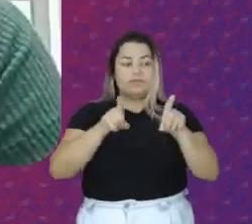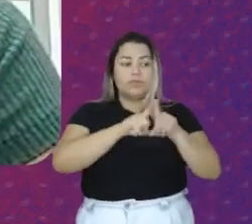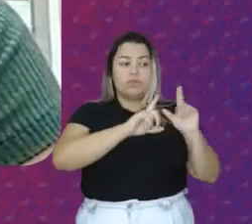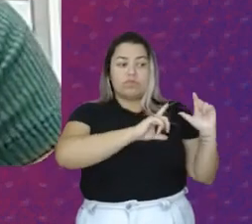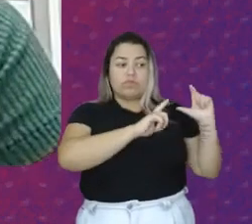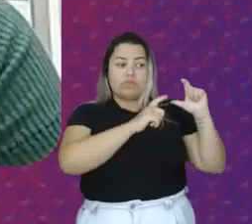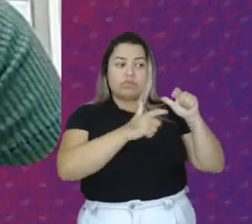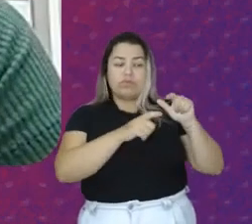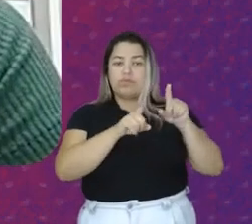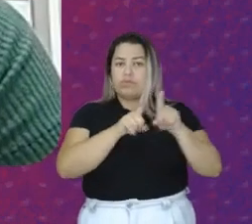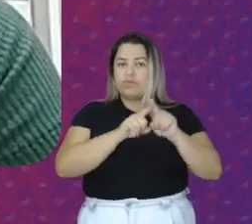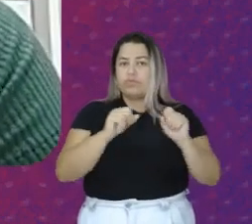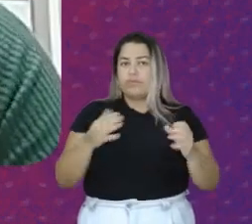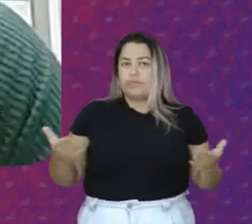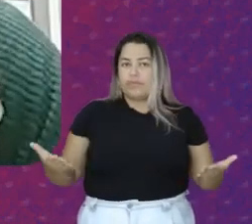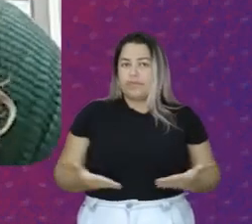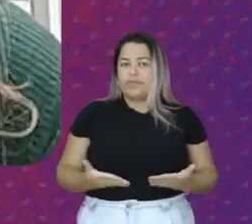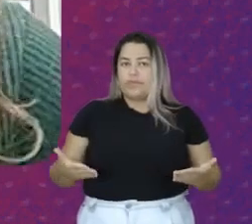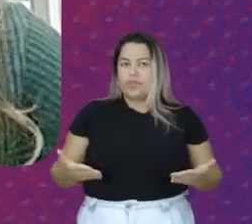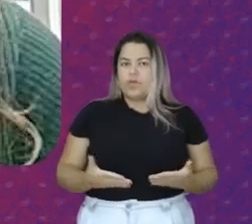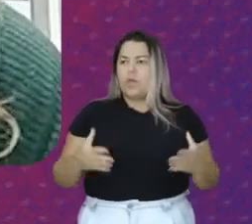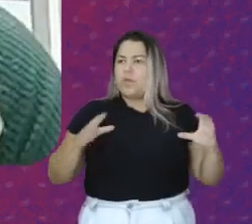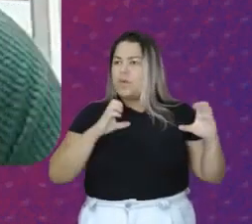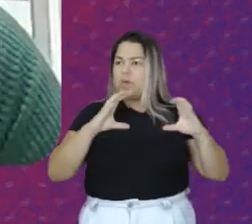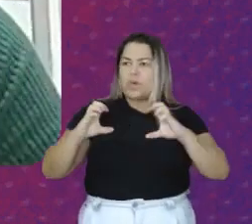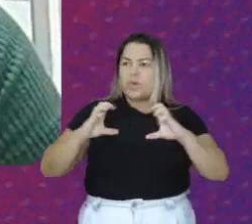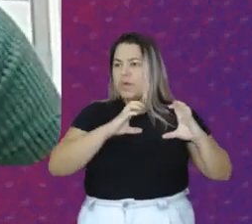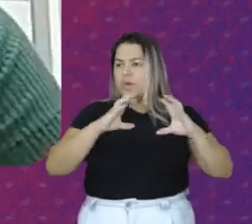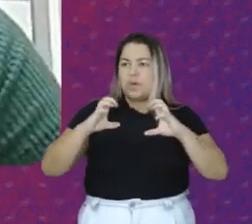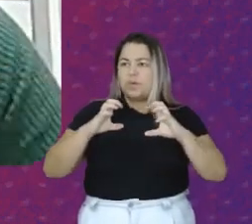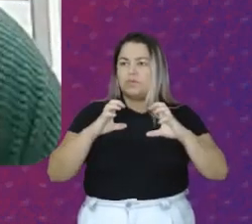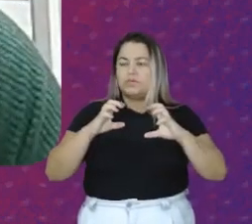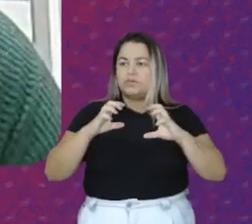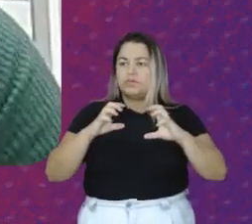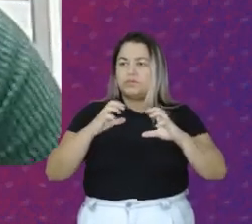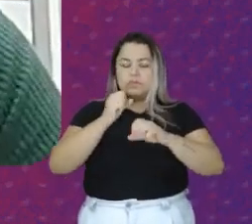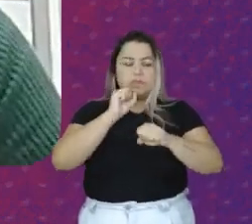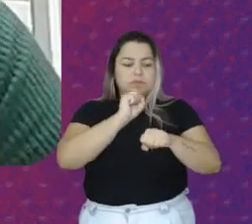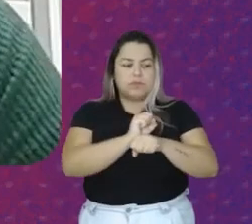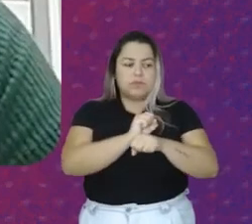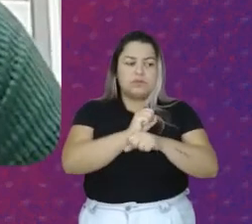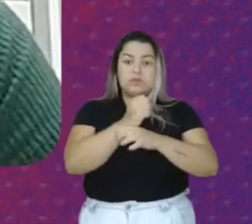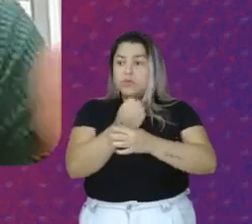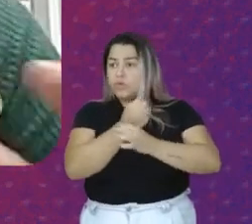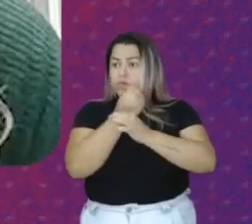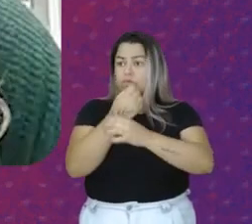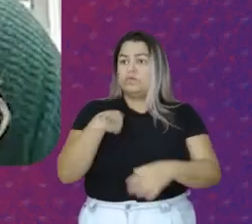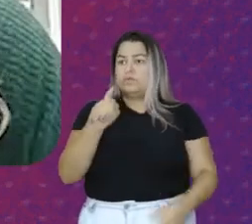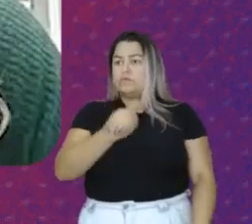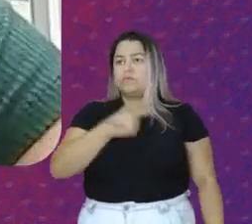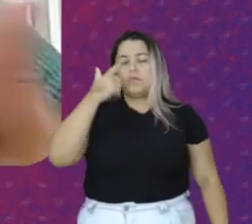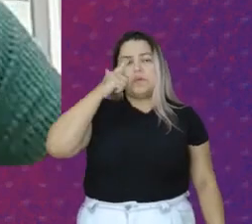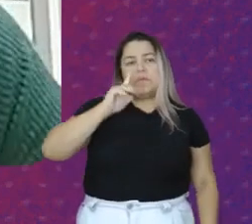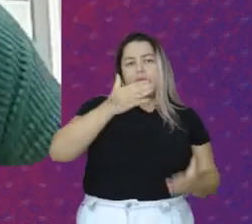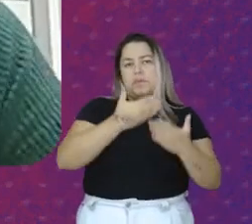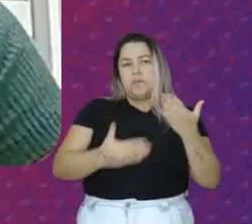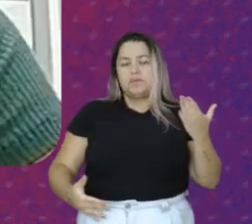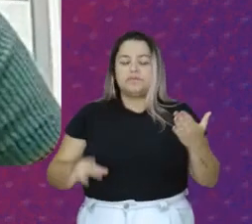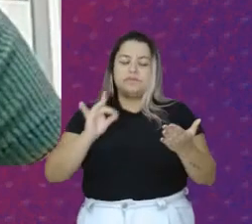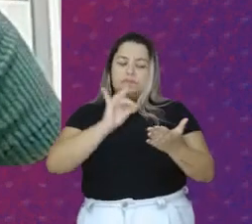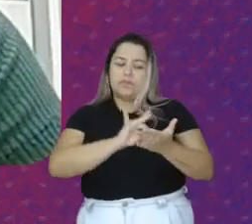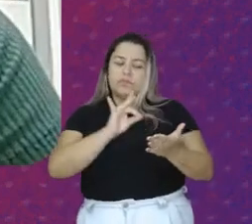retrocessos, e hoje a gente briga para segurar o que a gente conseguiu, ou para perder menos, foi essa a